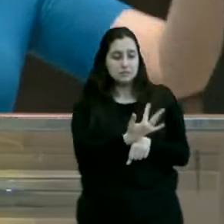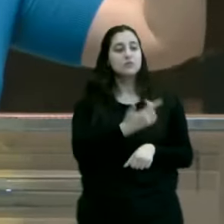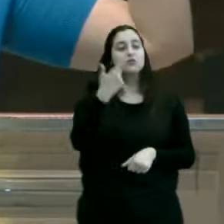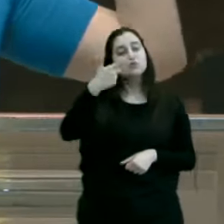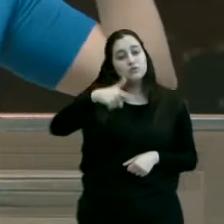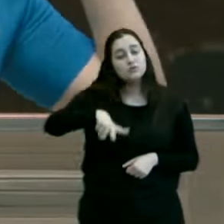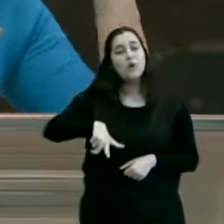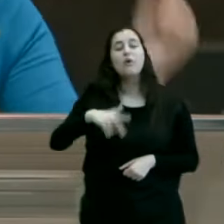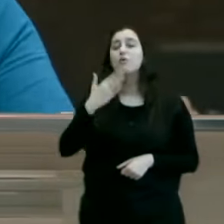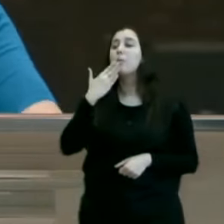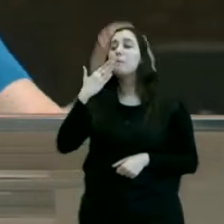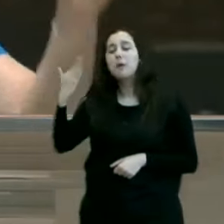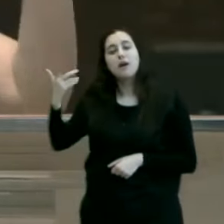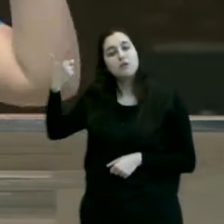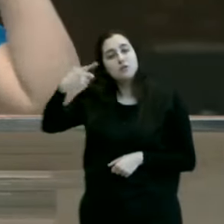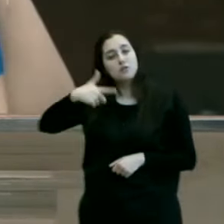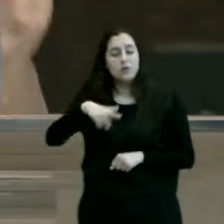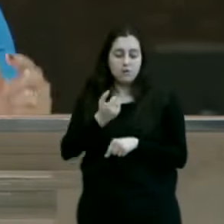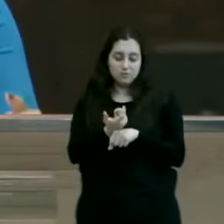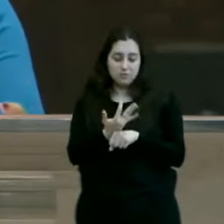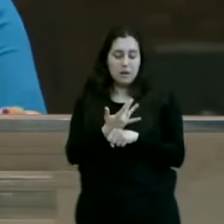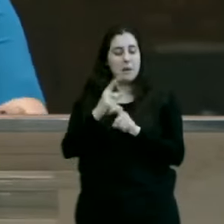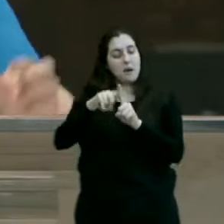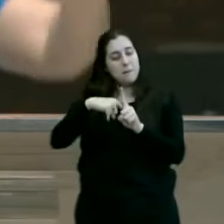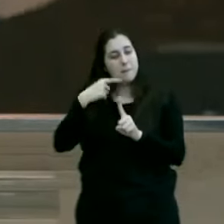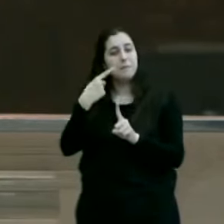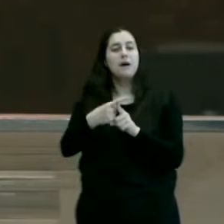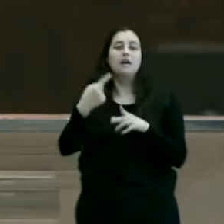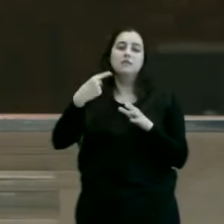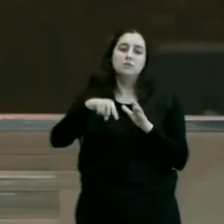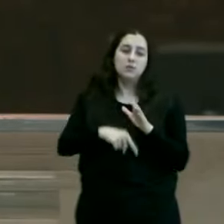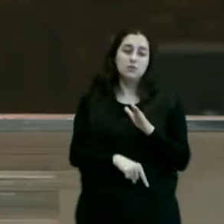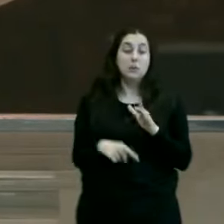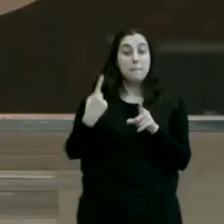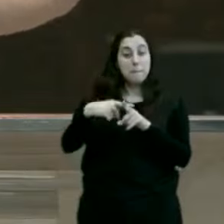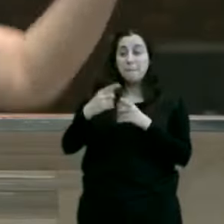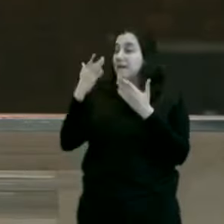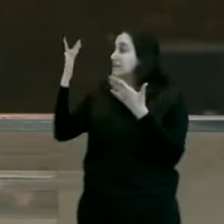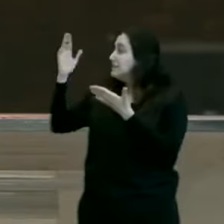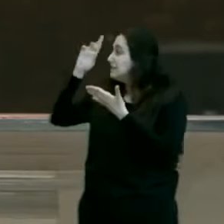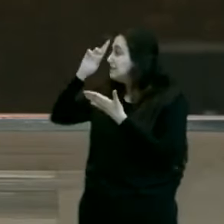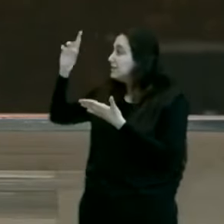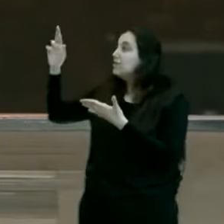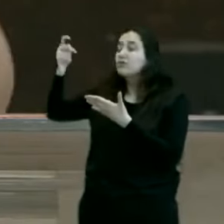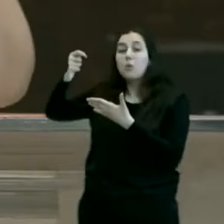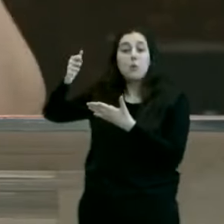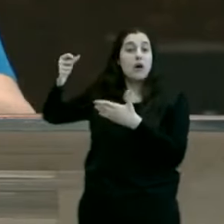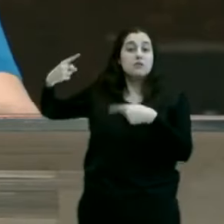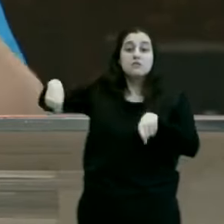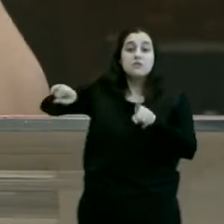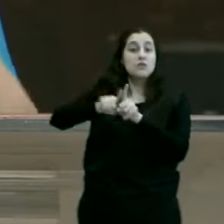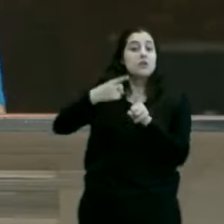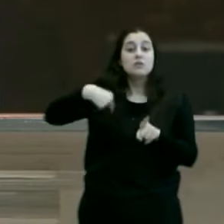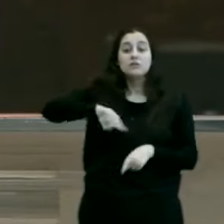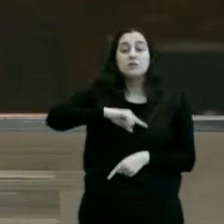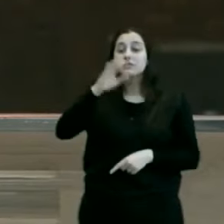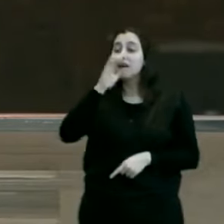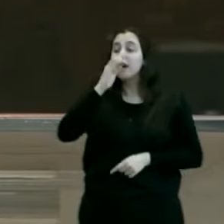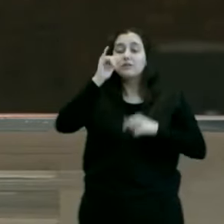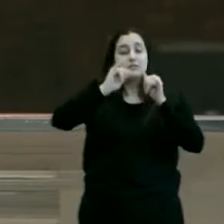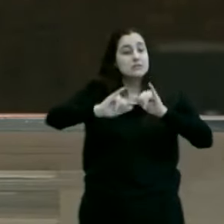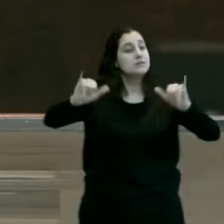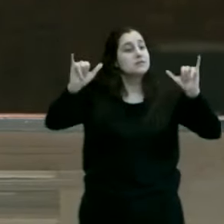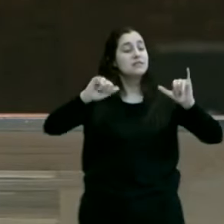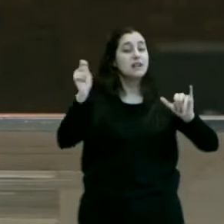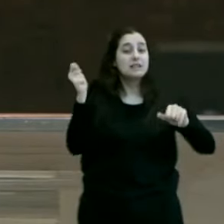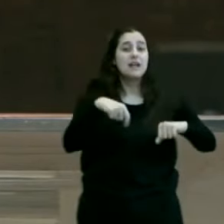vez, se torne mais ardente, mais avivado, porque o Senhor está voltando e nós precisamos clamar enquanto